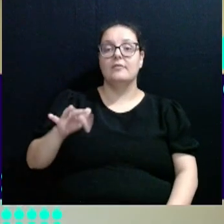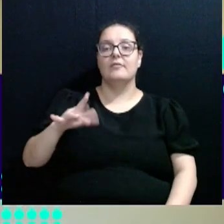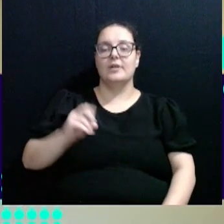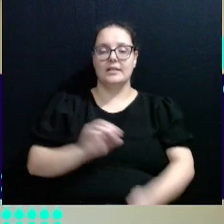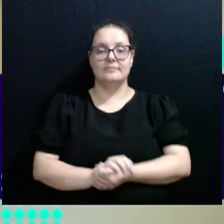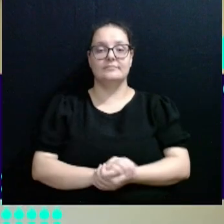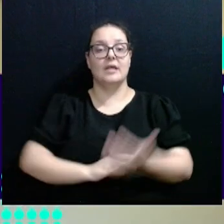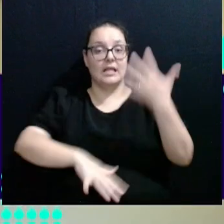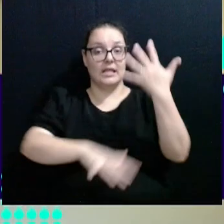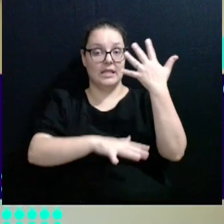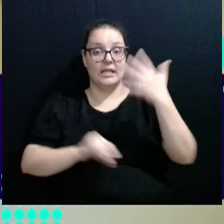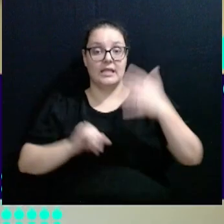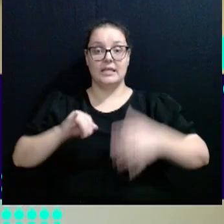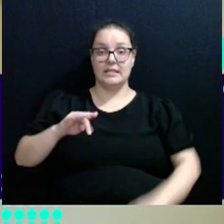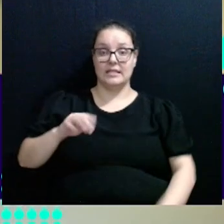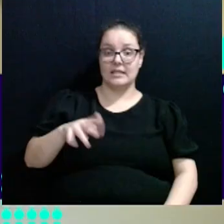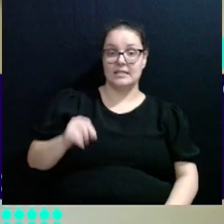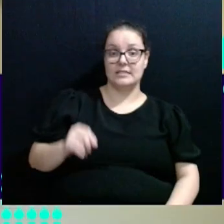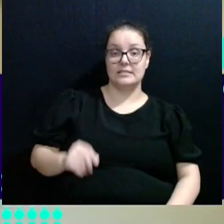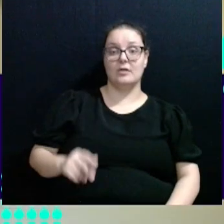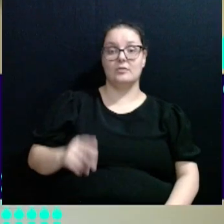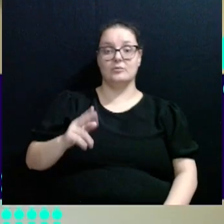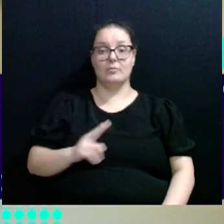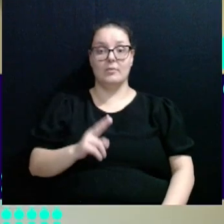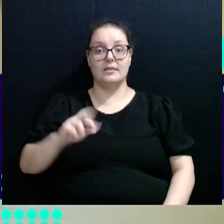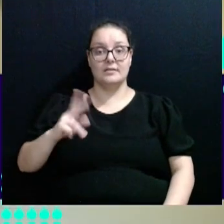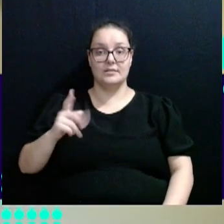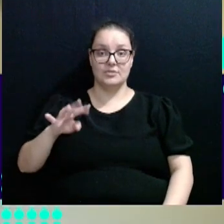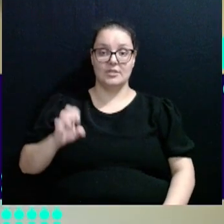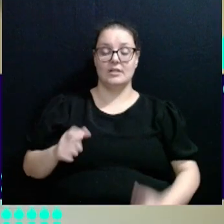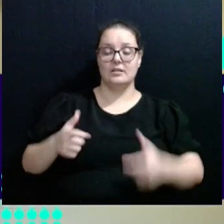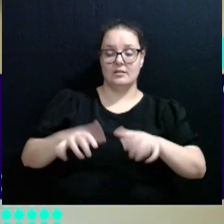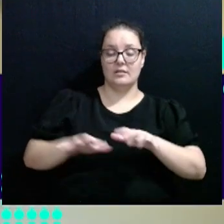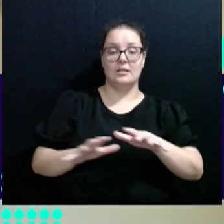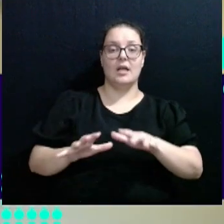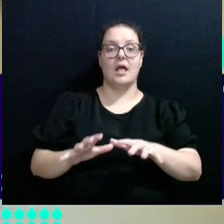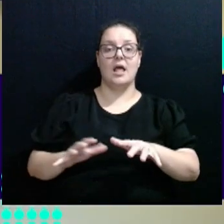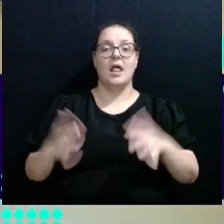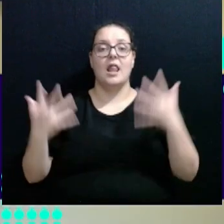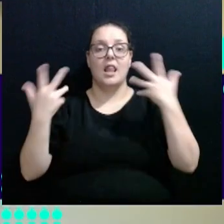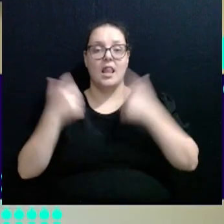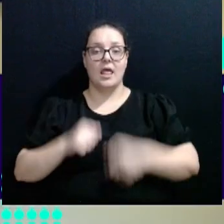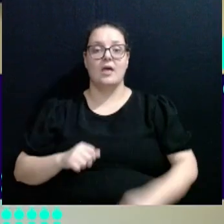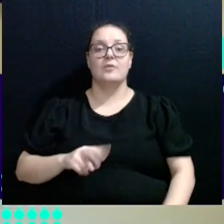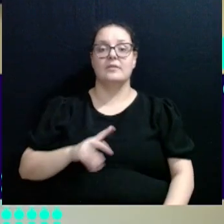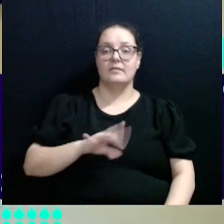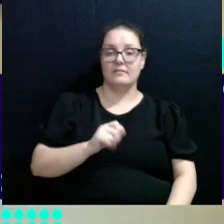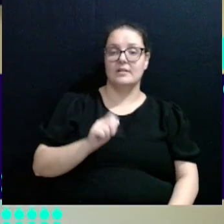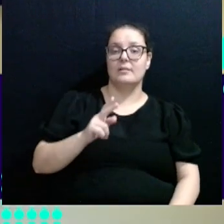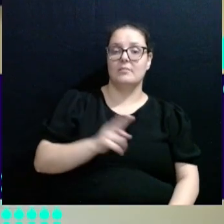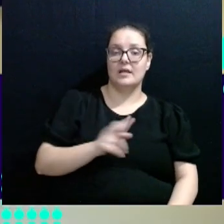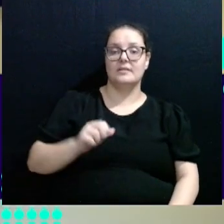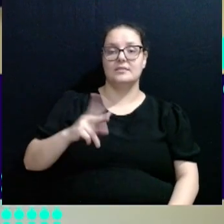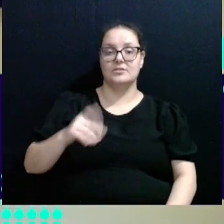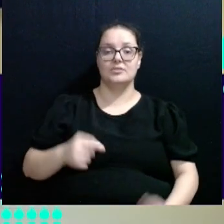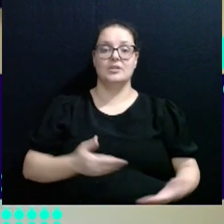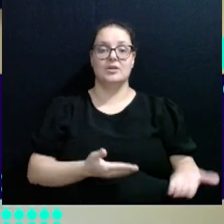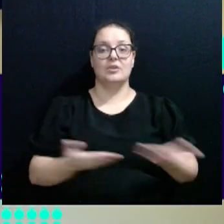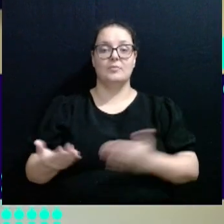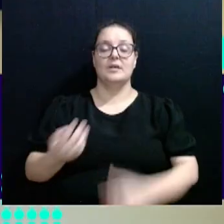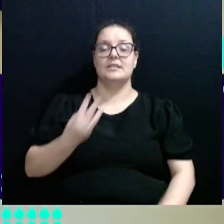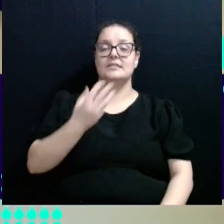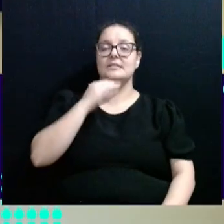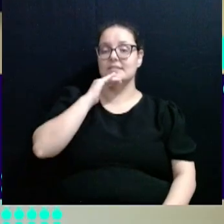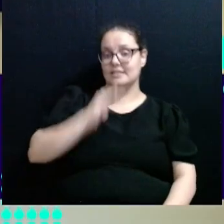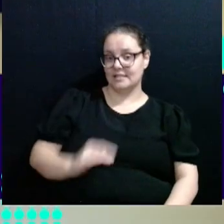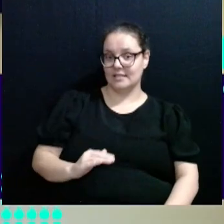Integração da Vila Padre Anchieta, o bloco Leões da Vila Padre Anchieta se apresenta a partir das 3 horas da tarde. E na